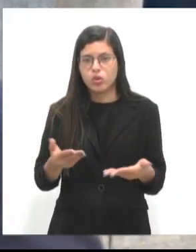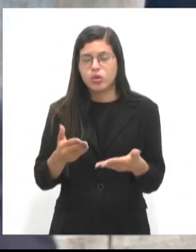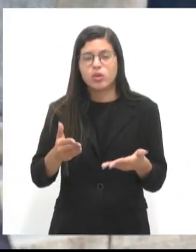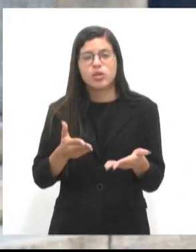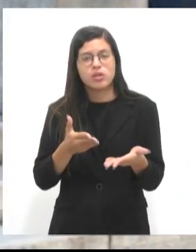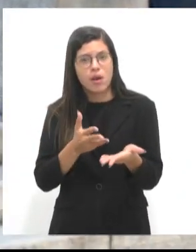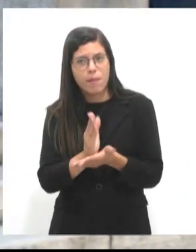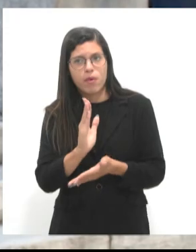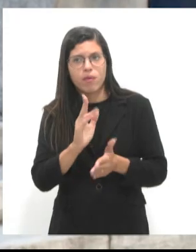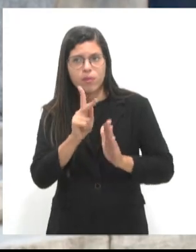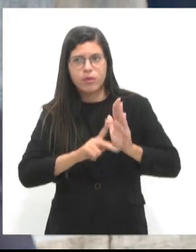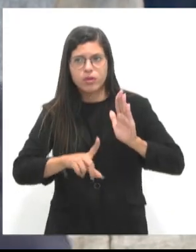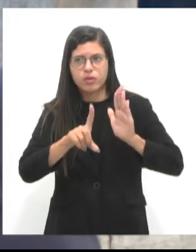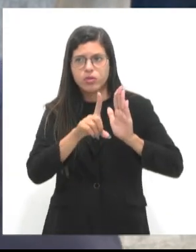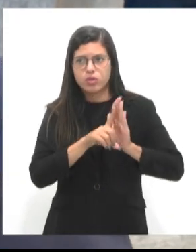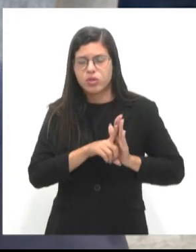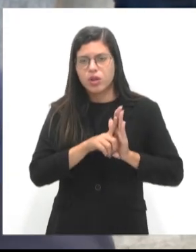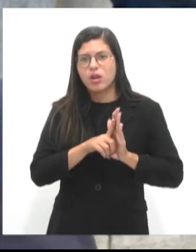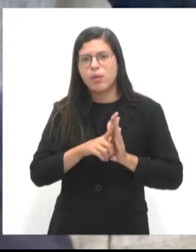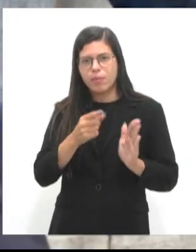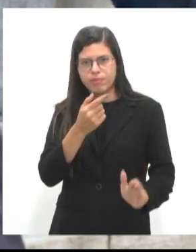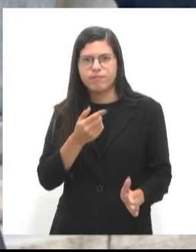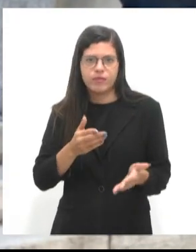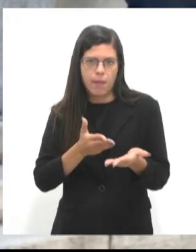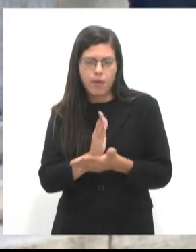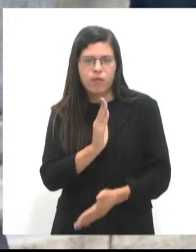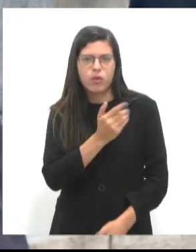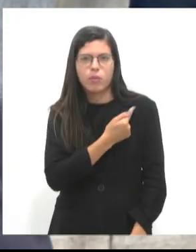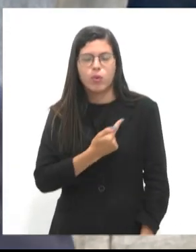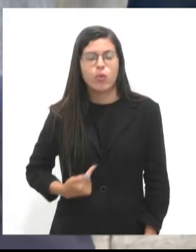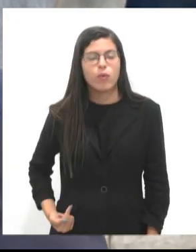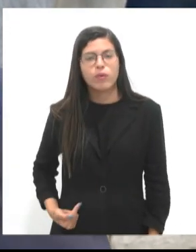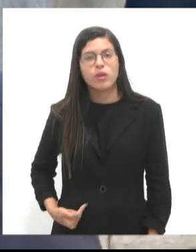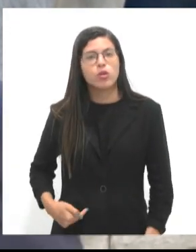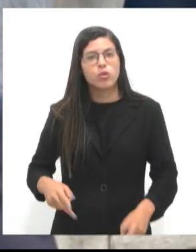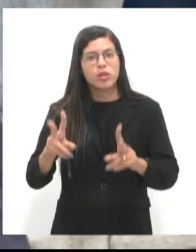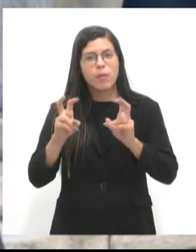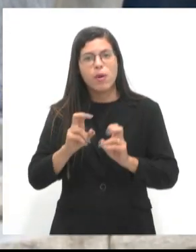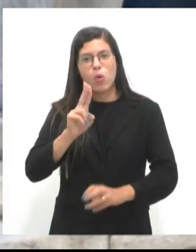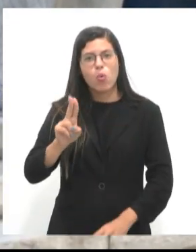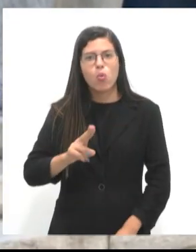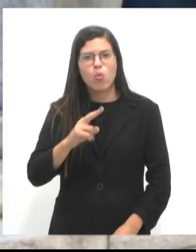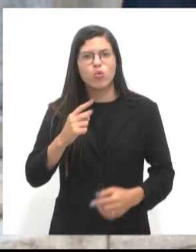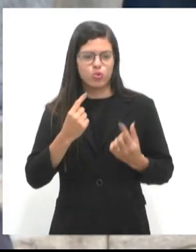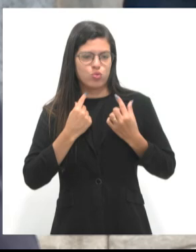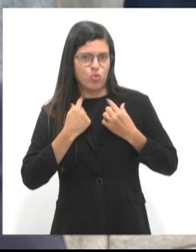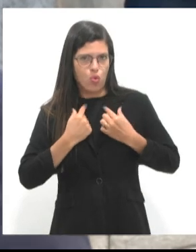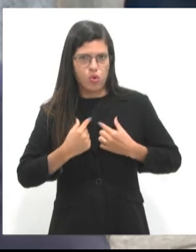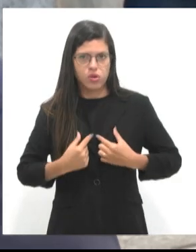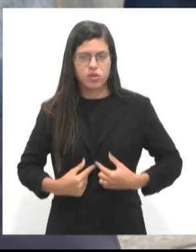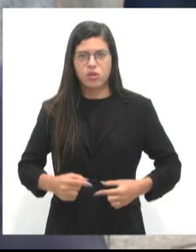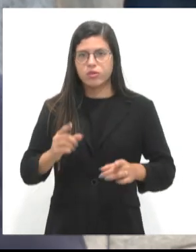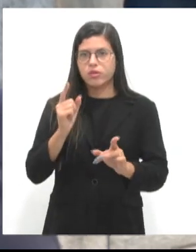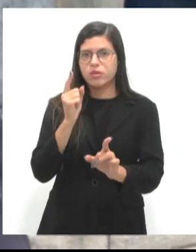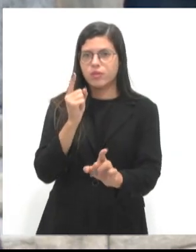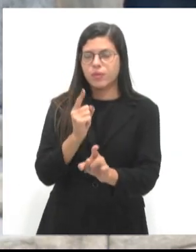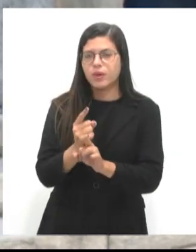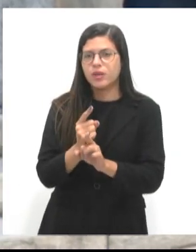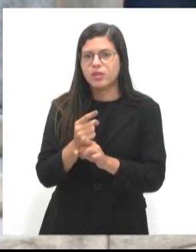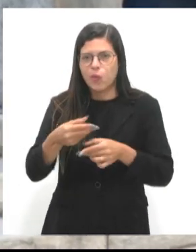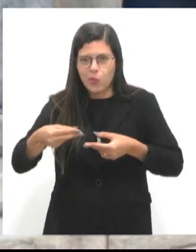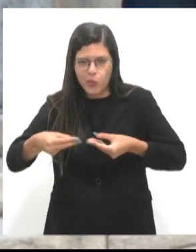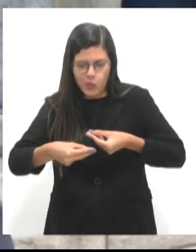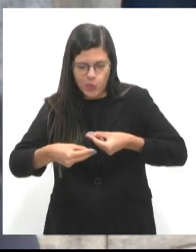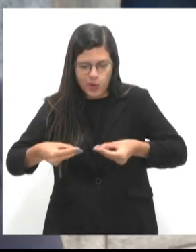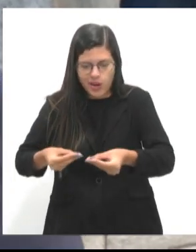qual o senhor é autoria, sancionado pelo governador Cláudio Castro, que trata a respeito desse tema, do uso do cordão de identificação, o cordão do quebra-cabeça. Fala um pouco a